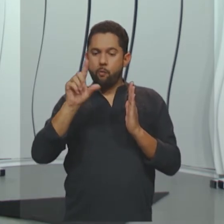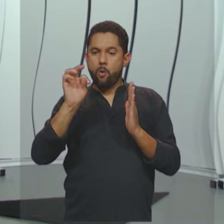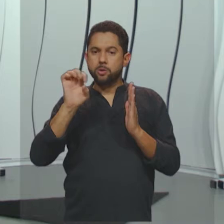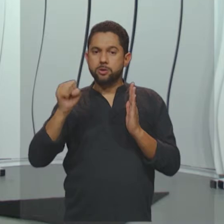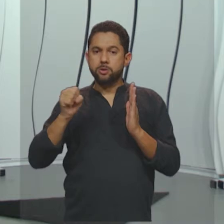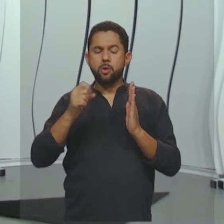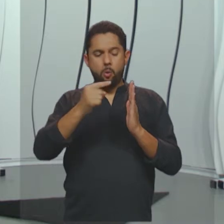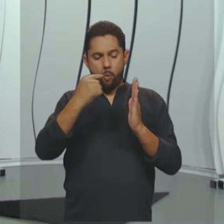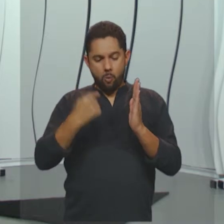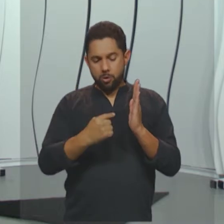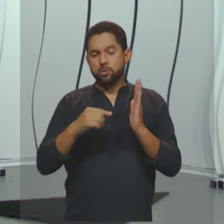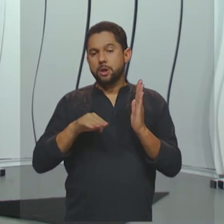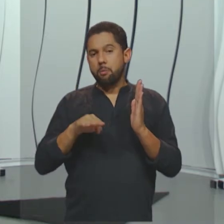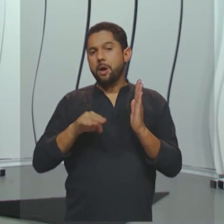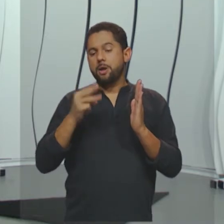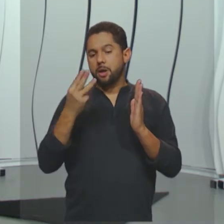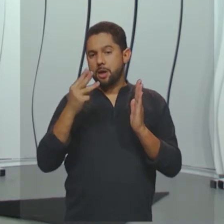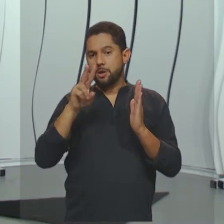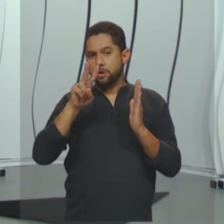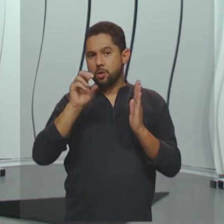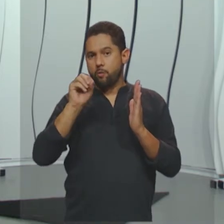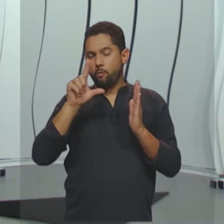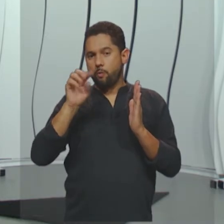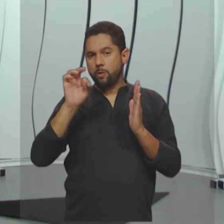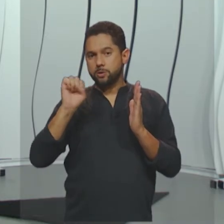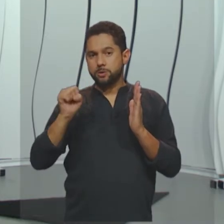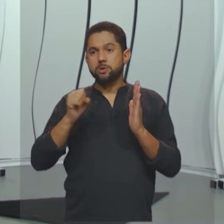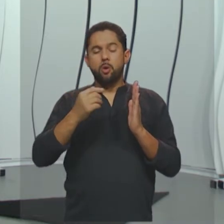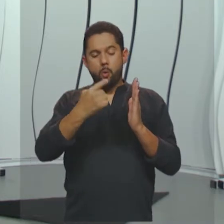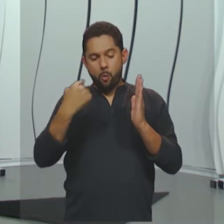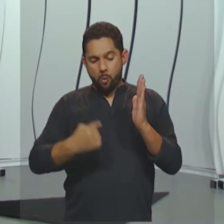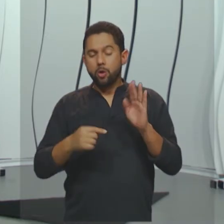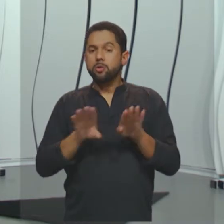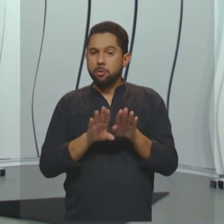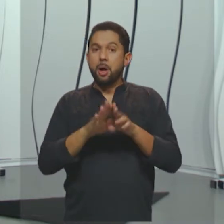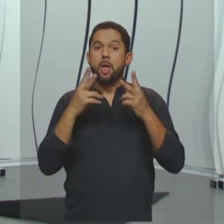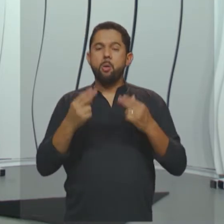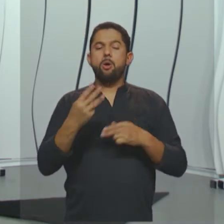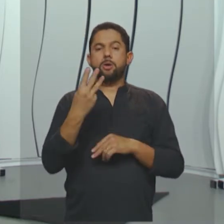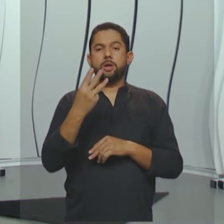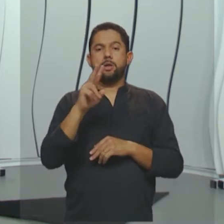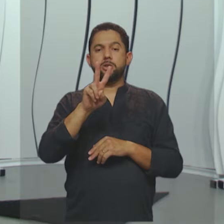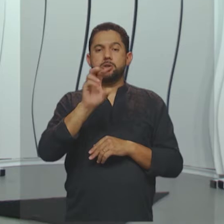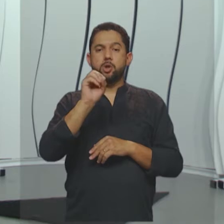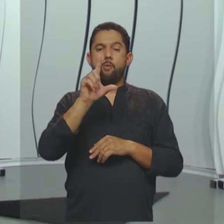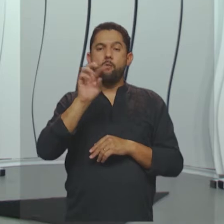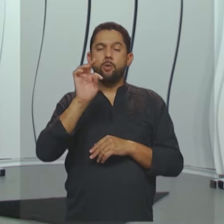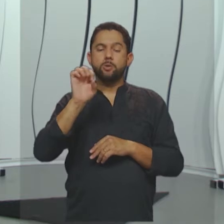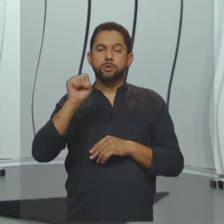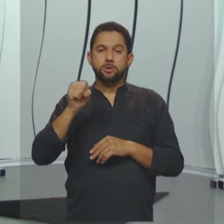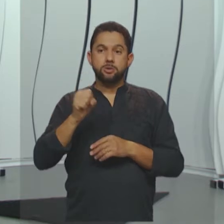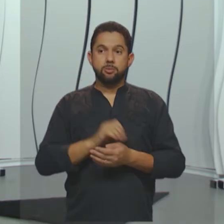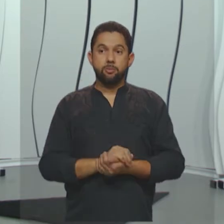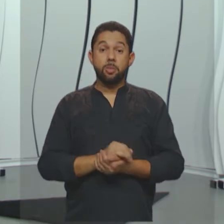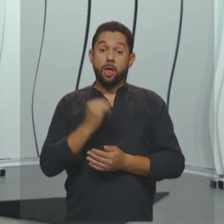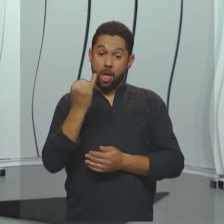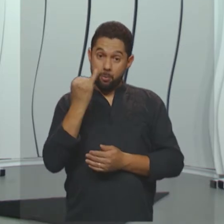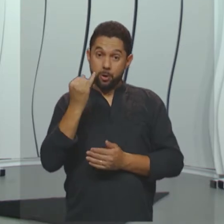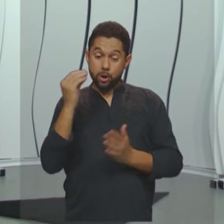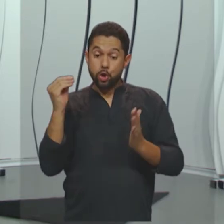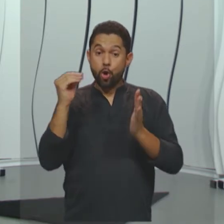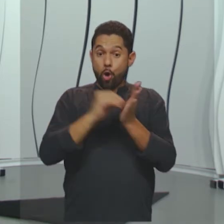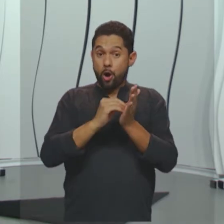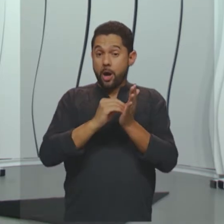outro também vale 3 volts, no outro também vale 3 volts. E por esse motivo, é necessário colocar, então, o voltímetro